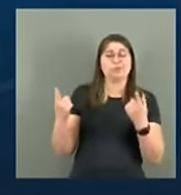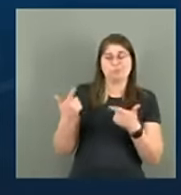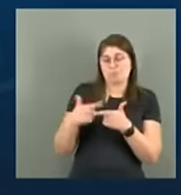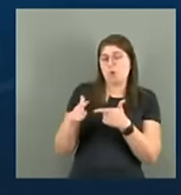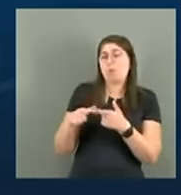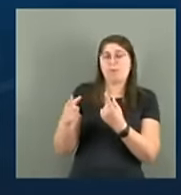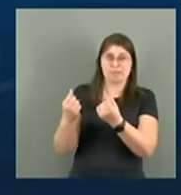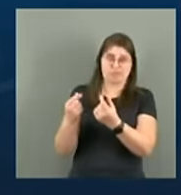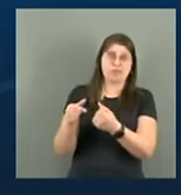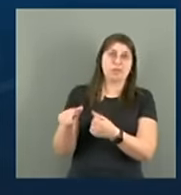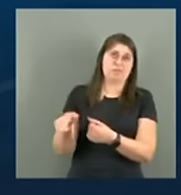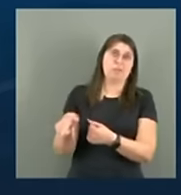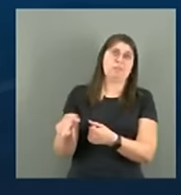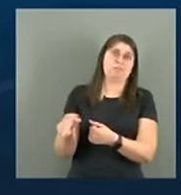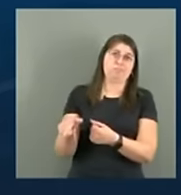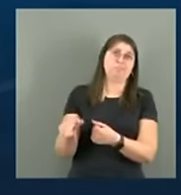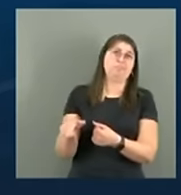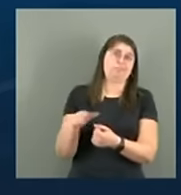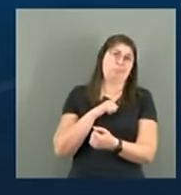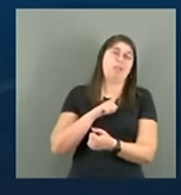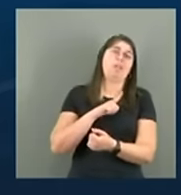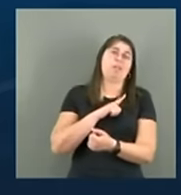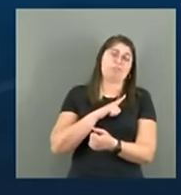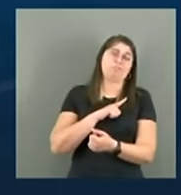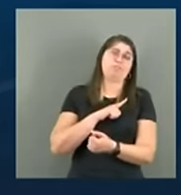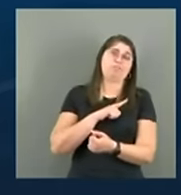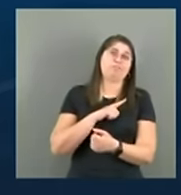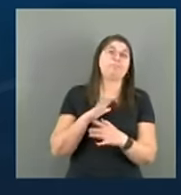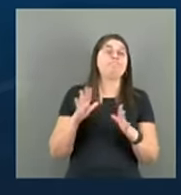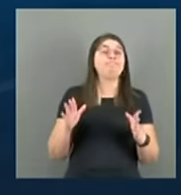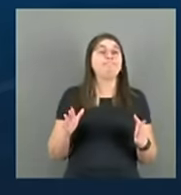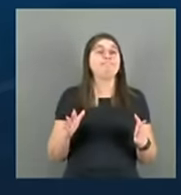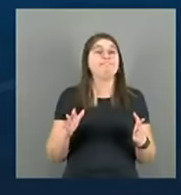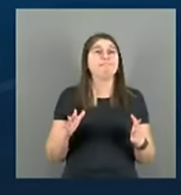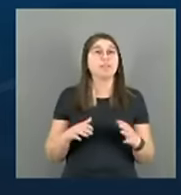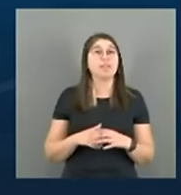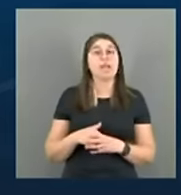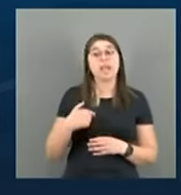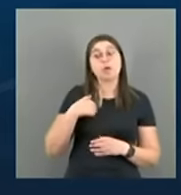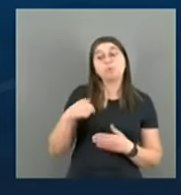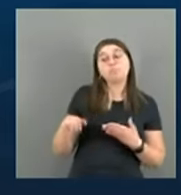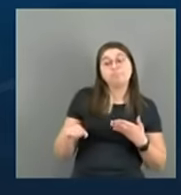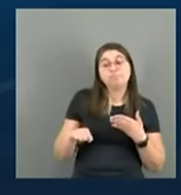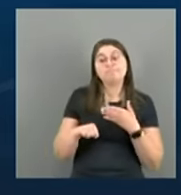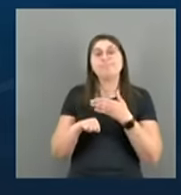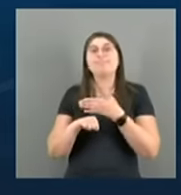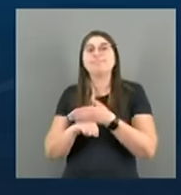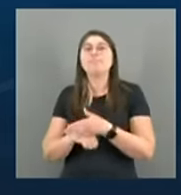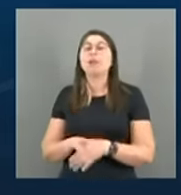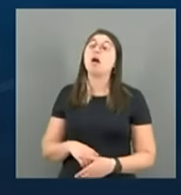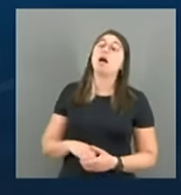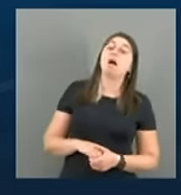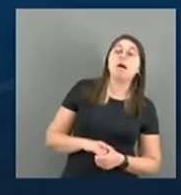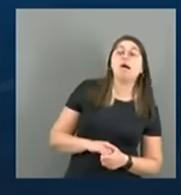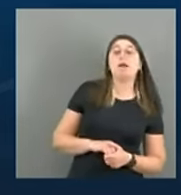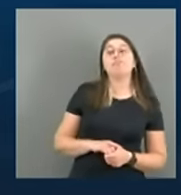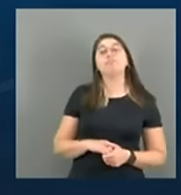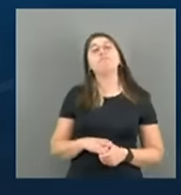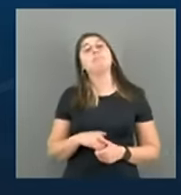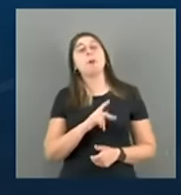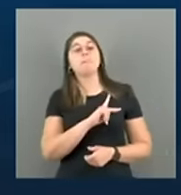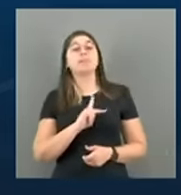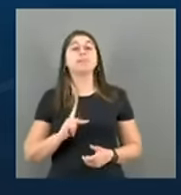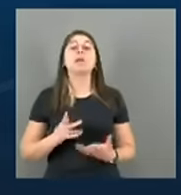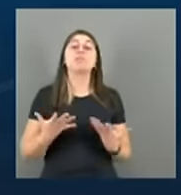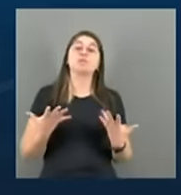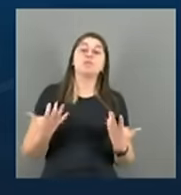clube, tá? Então, aí entrava eu. Eu vinha, como quem não quer nada, e aí, presidente, vamos fazer o time